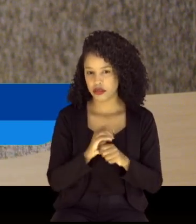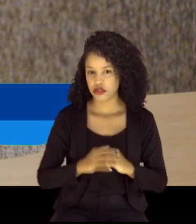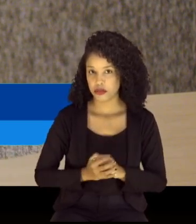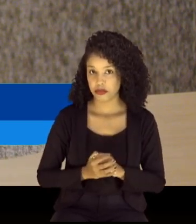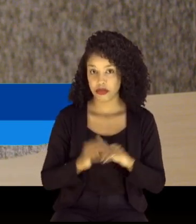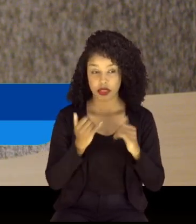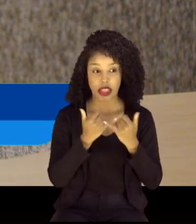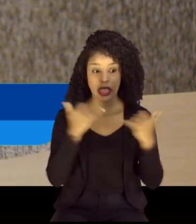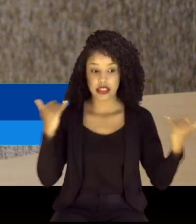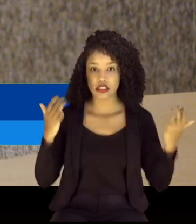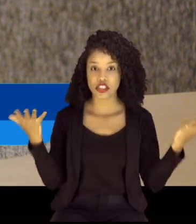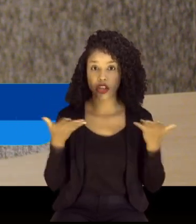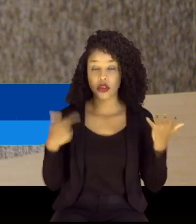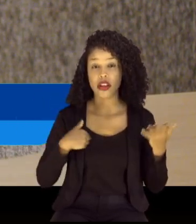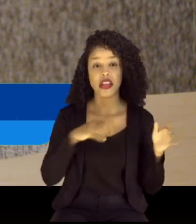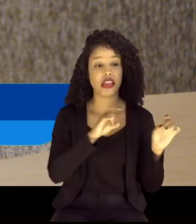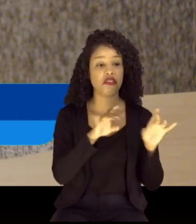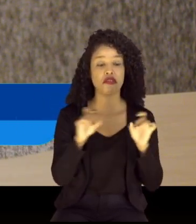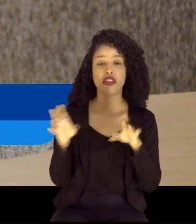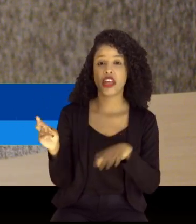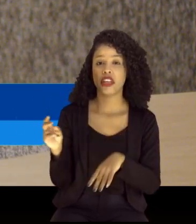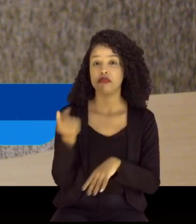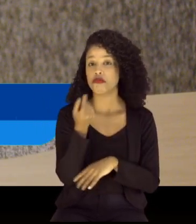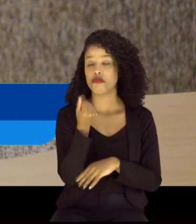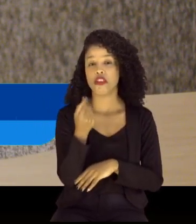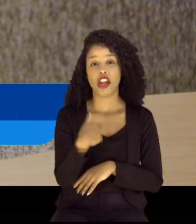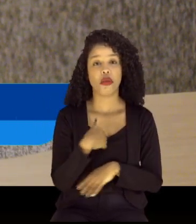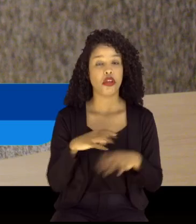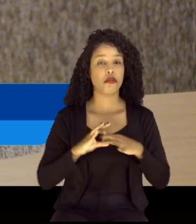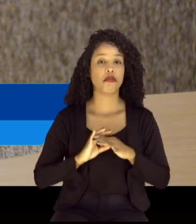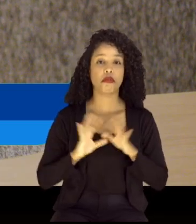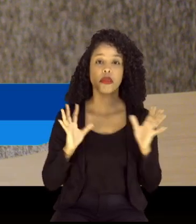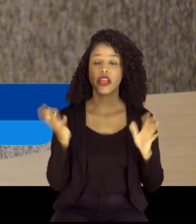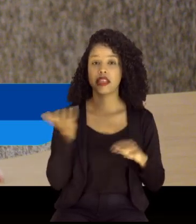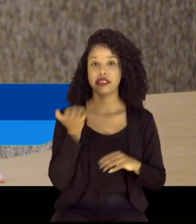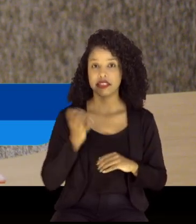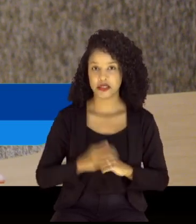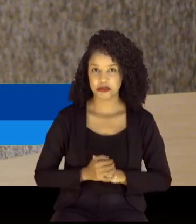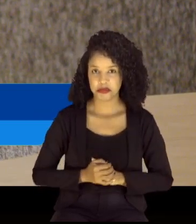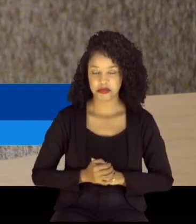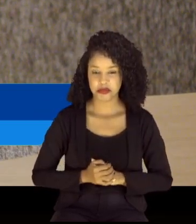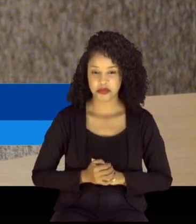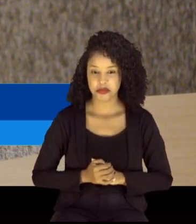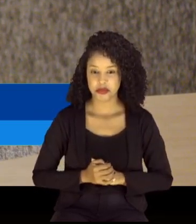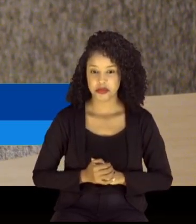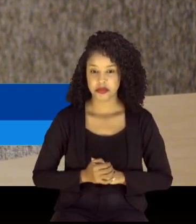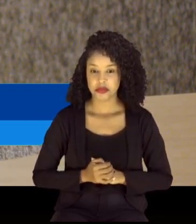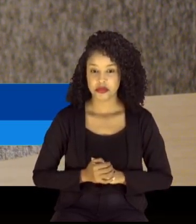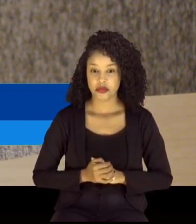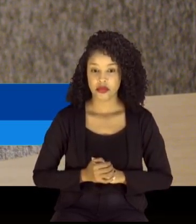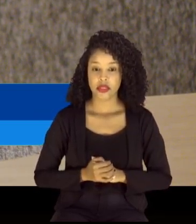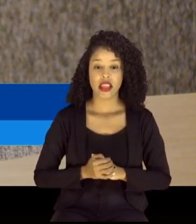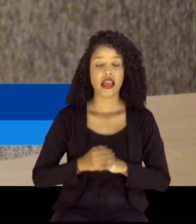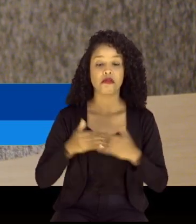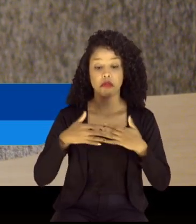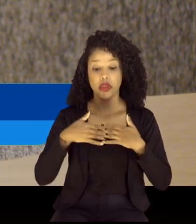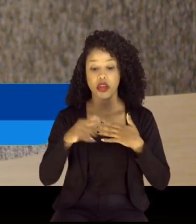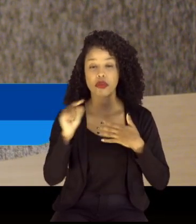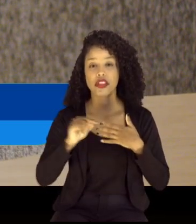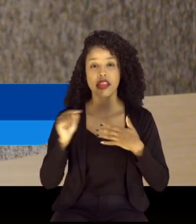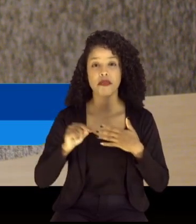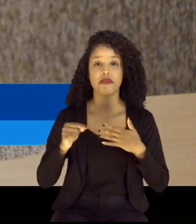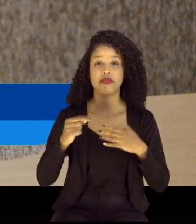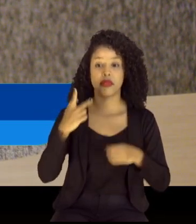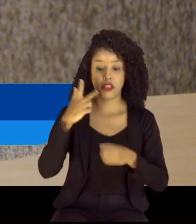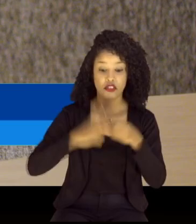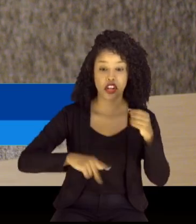agora eu vendo a quem eu quiser, no preço que eu quiser. Ou seja, daqui a pouco, aumento da violência, aumento de